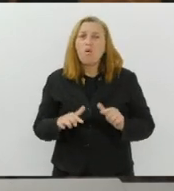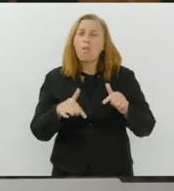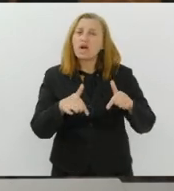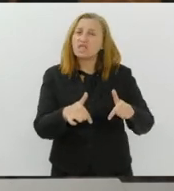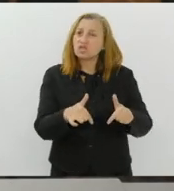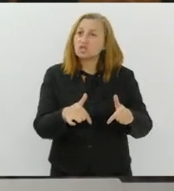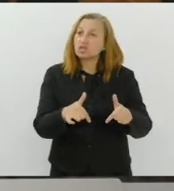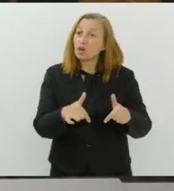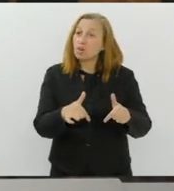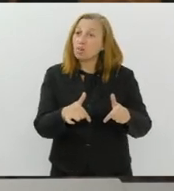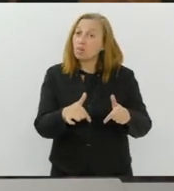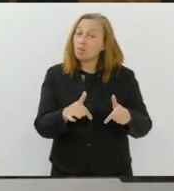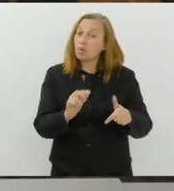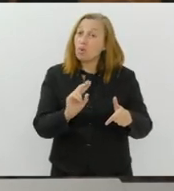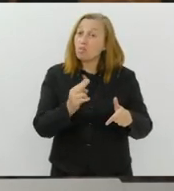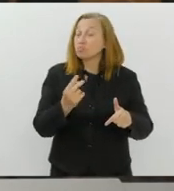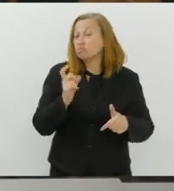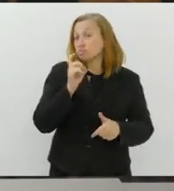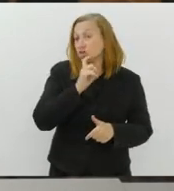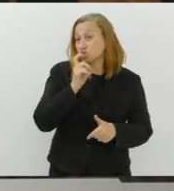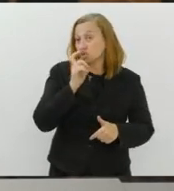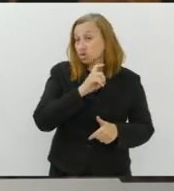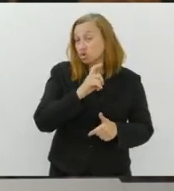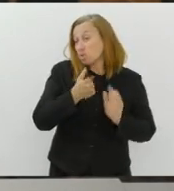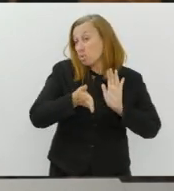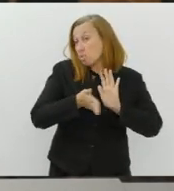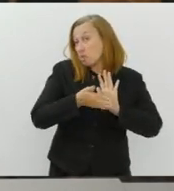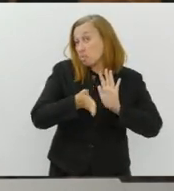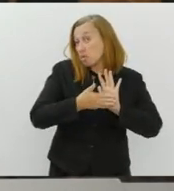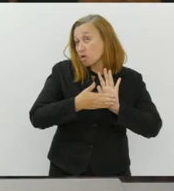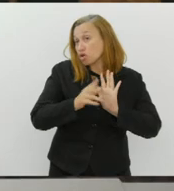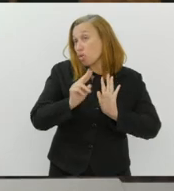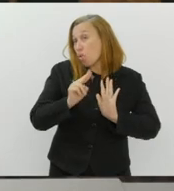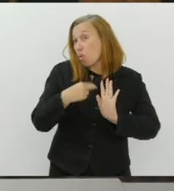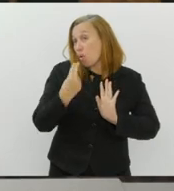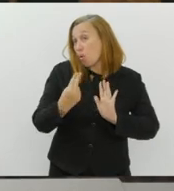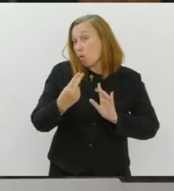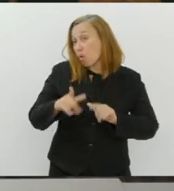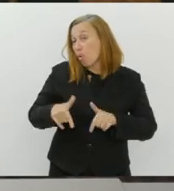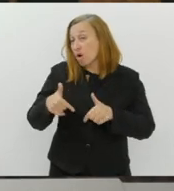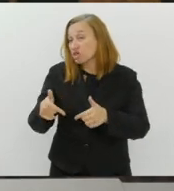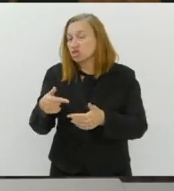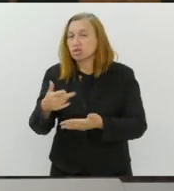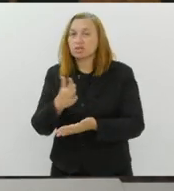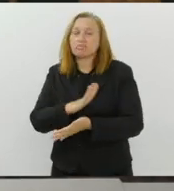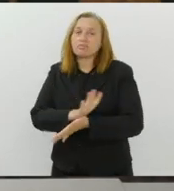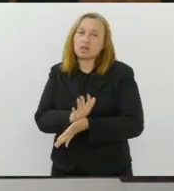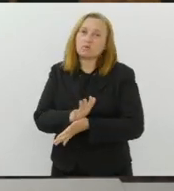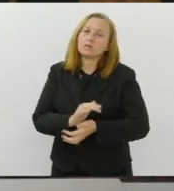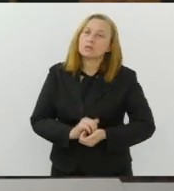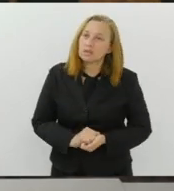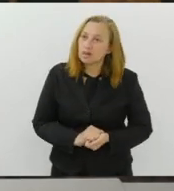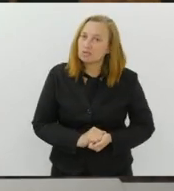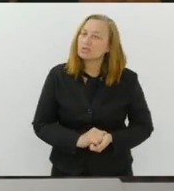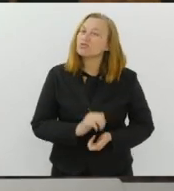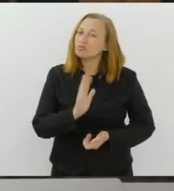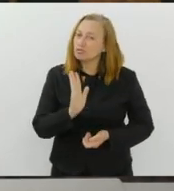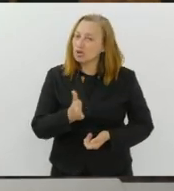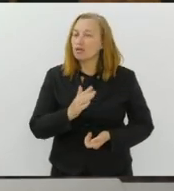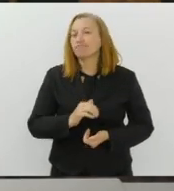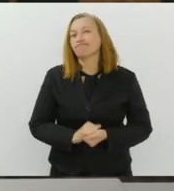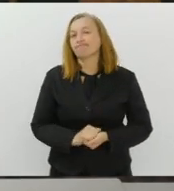omissão que teve o propósito ou o efeito discriminatório. Já é